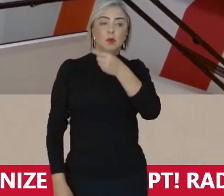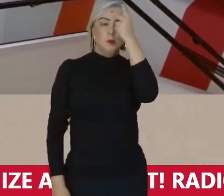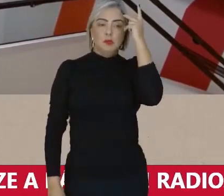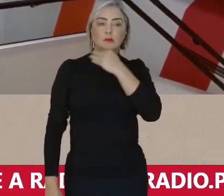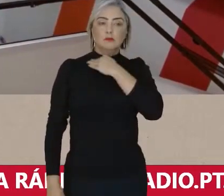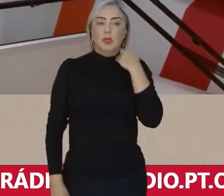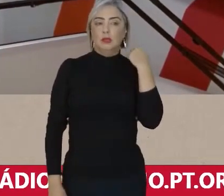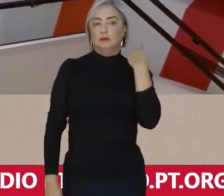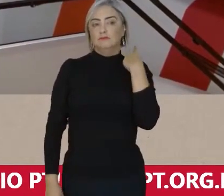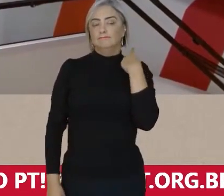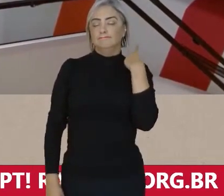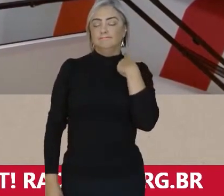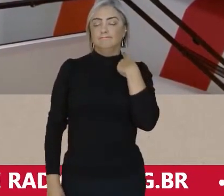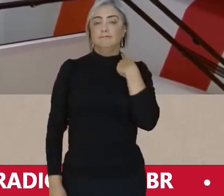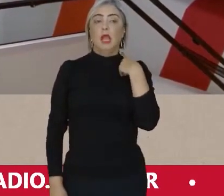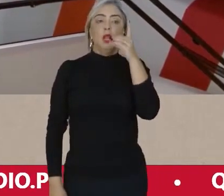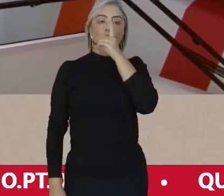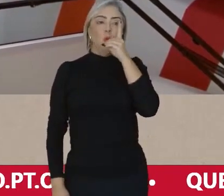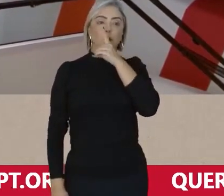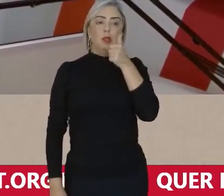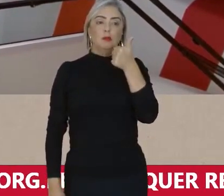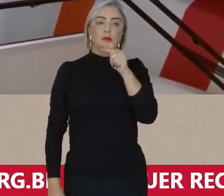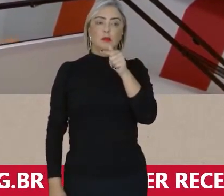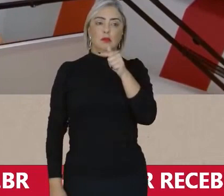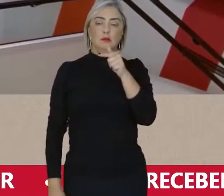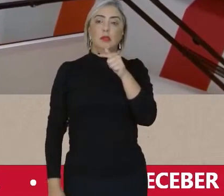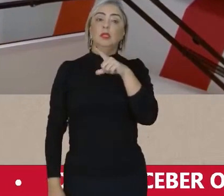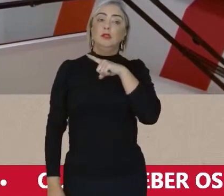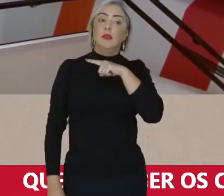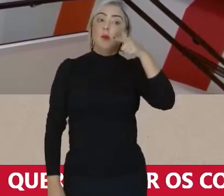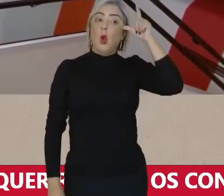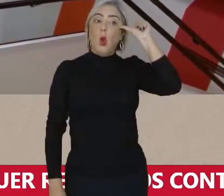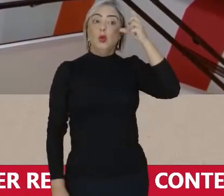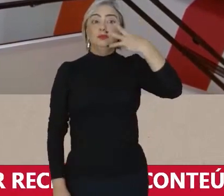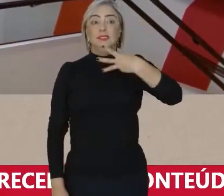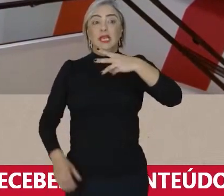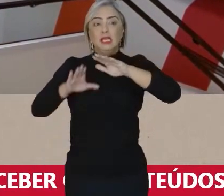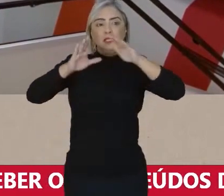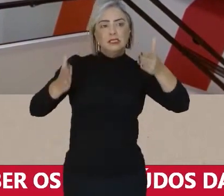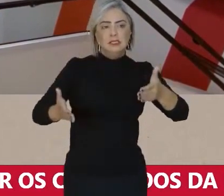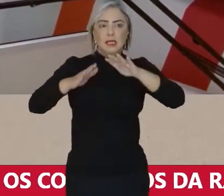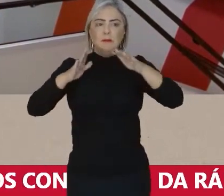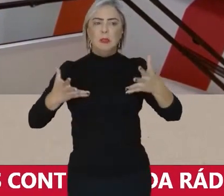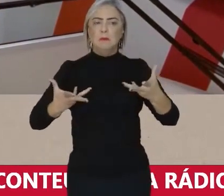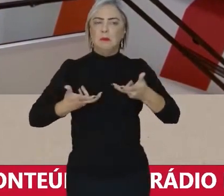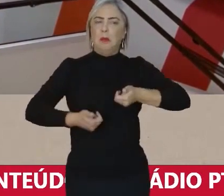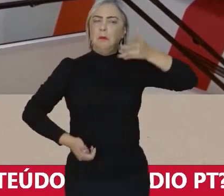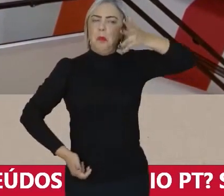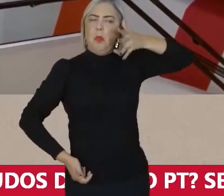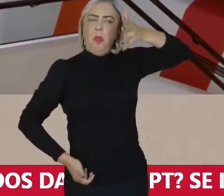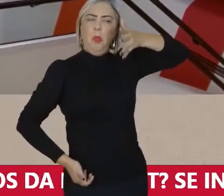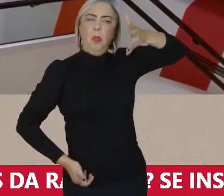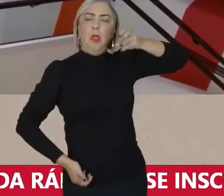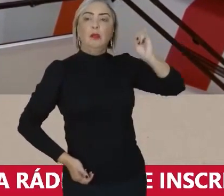da pandemia, no último domingo, 17. Tivemos ontem 3 mesas muito ricas, muito